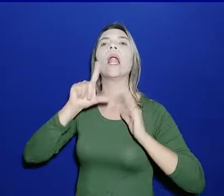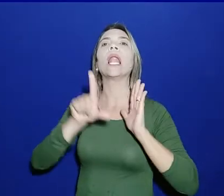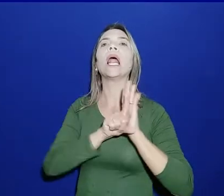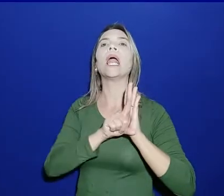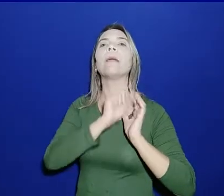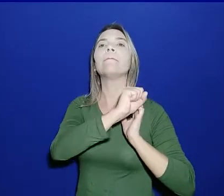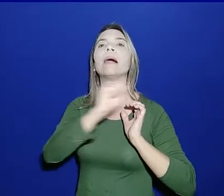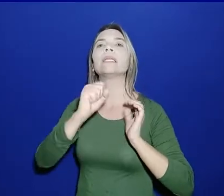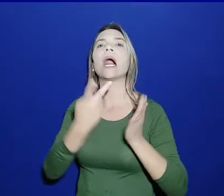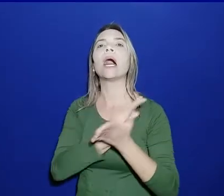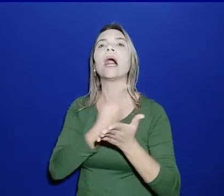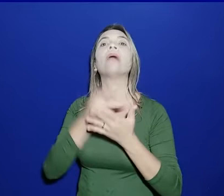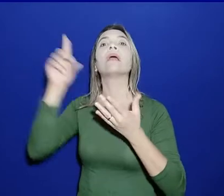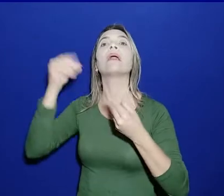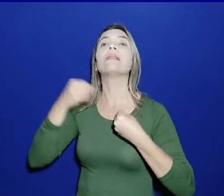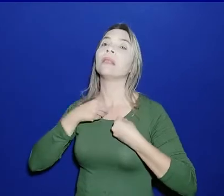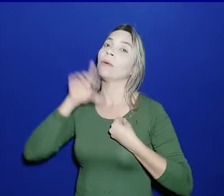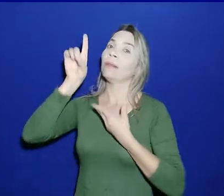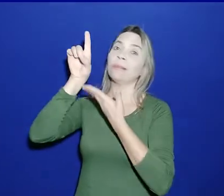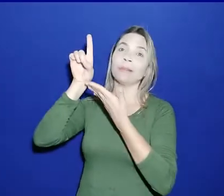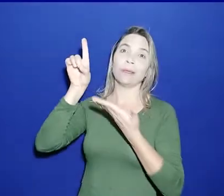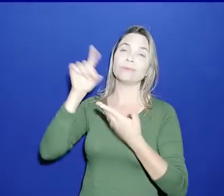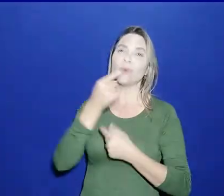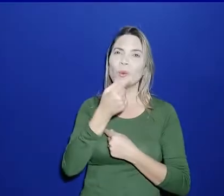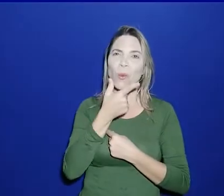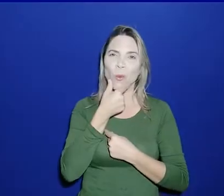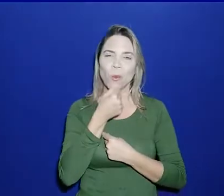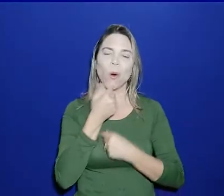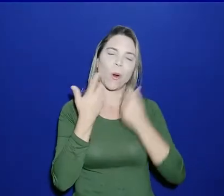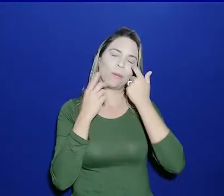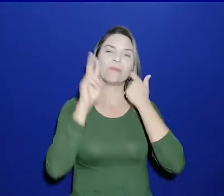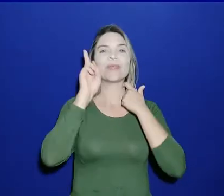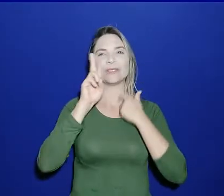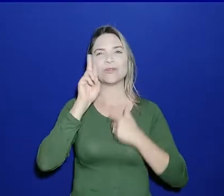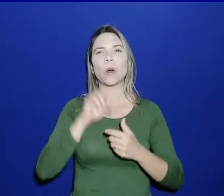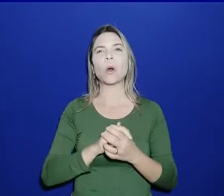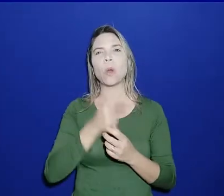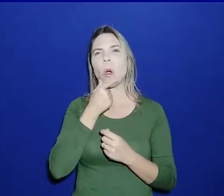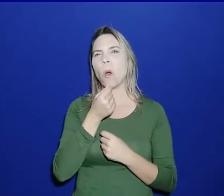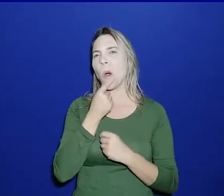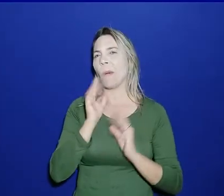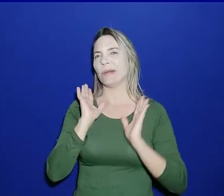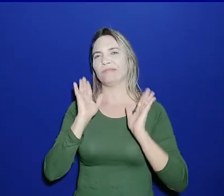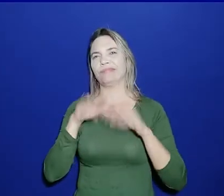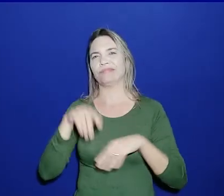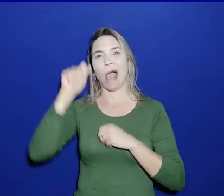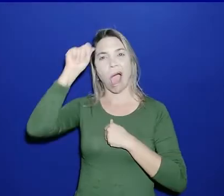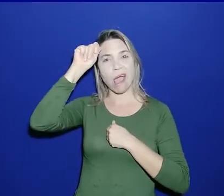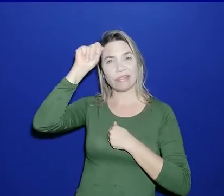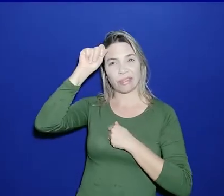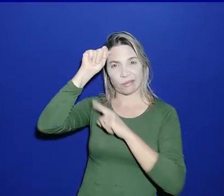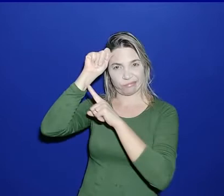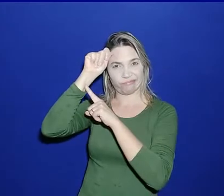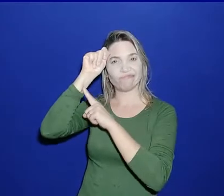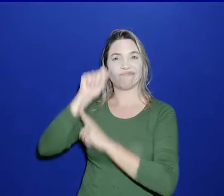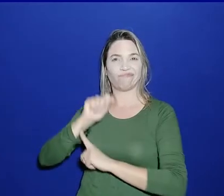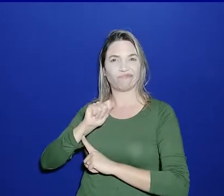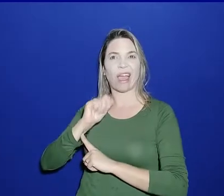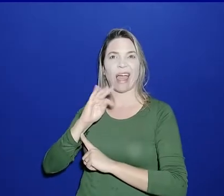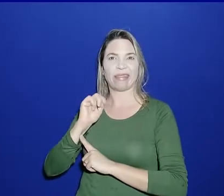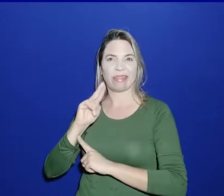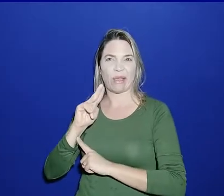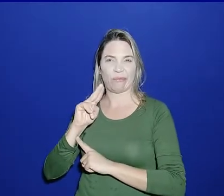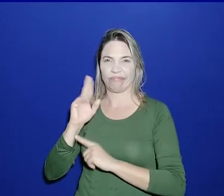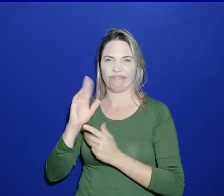Você precisa crer em Deus. Certo homem era um cosmonauta ateu. Ele